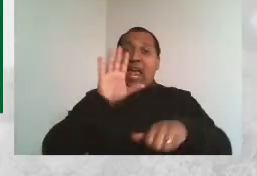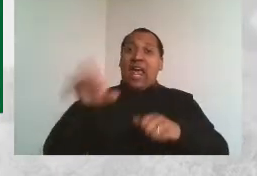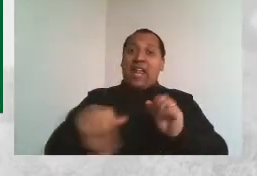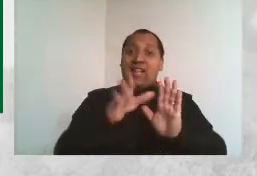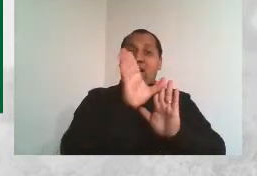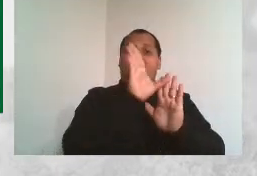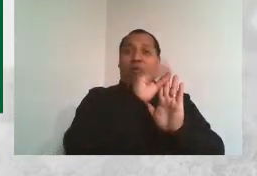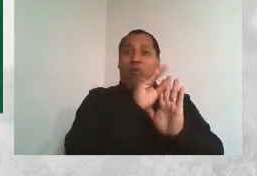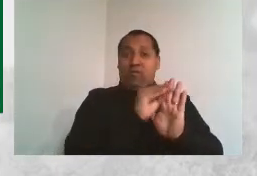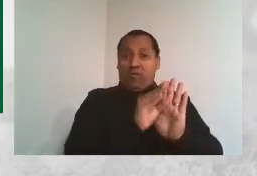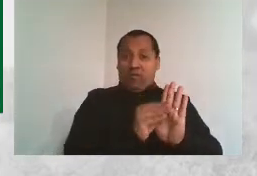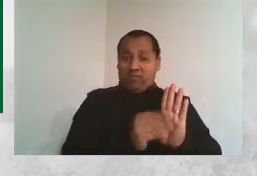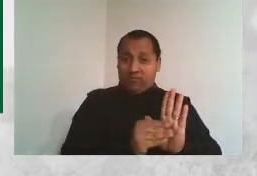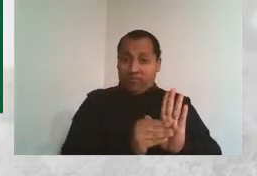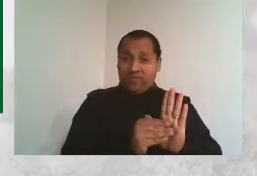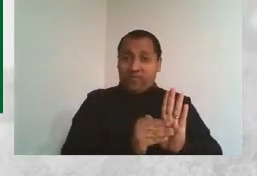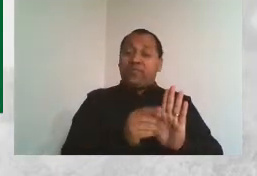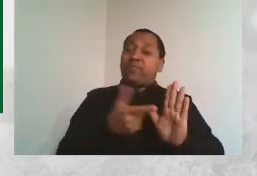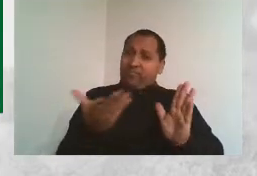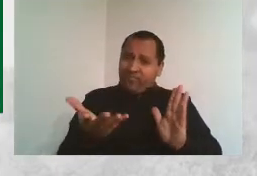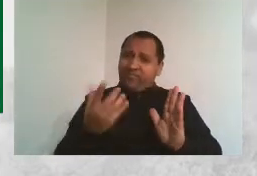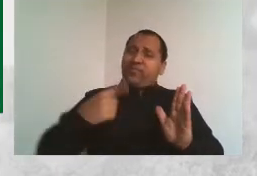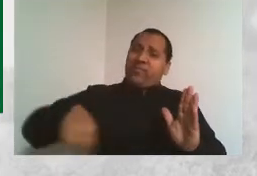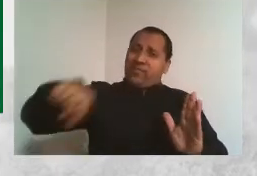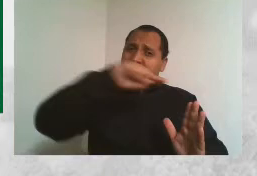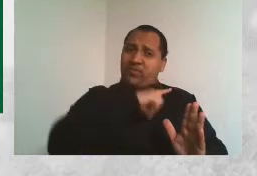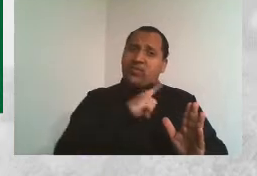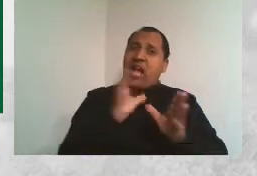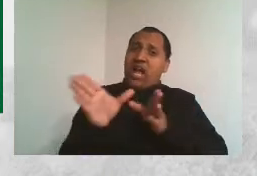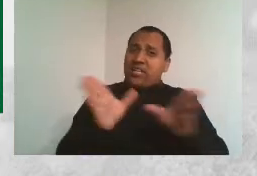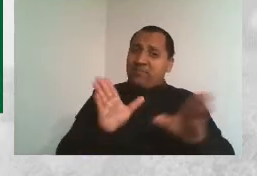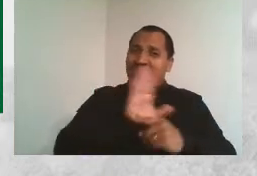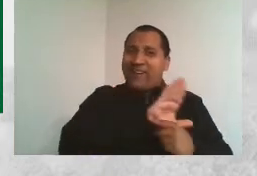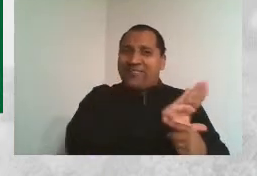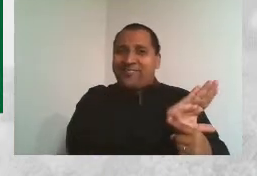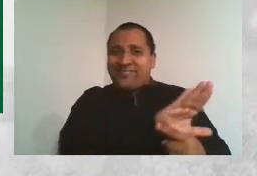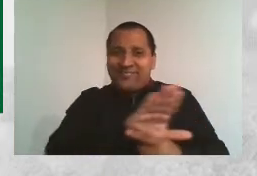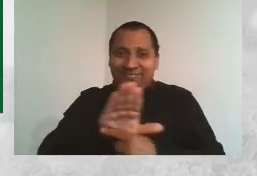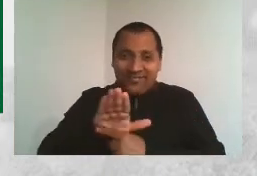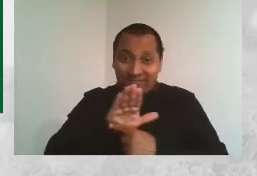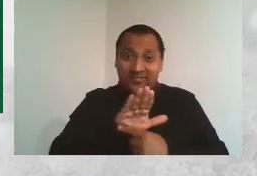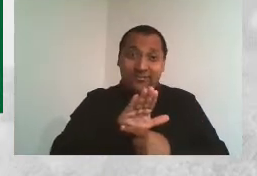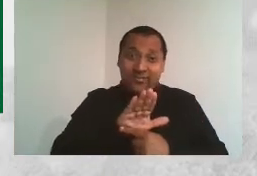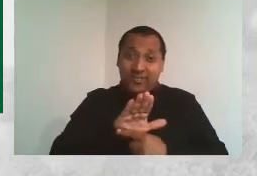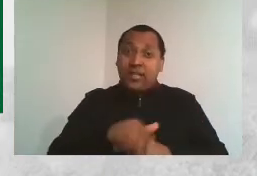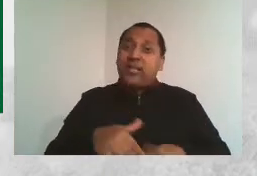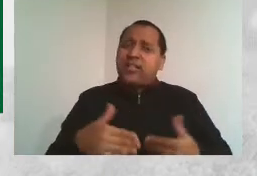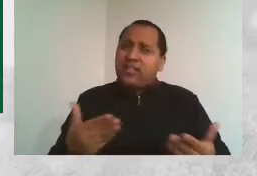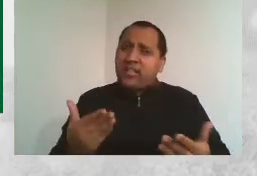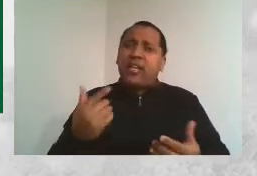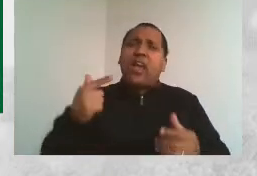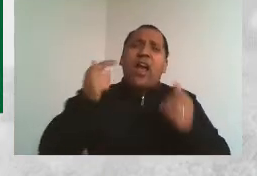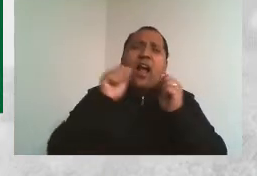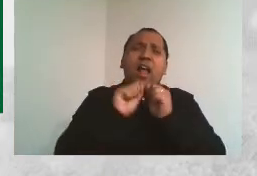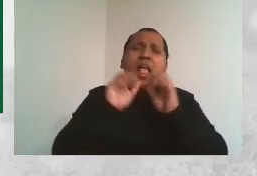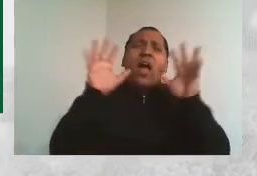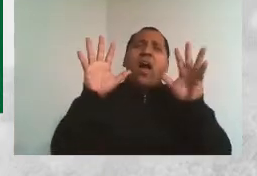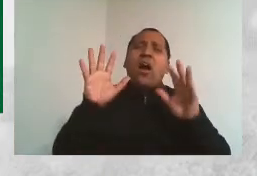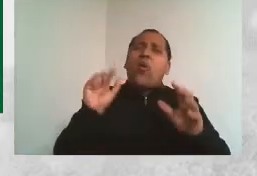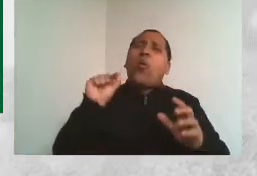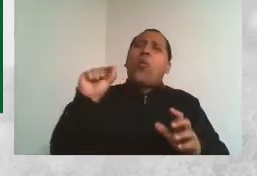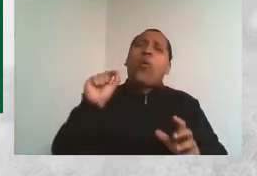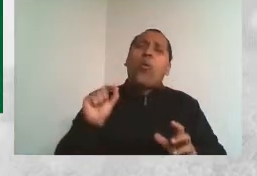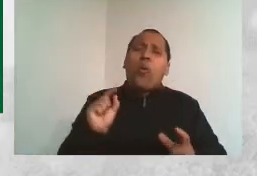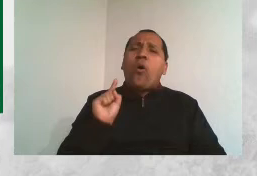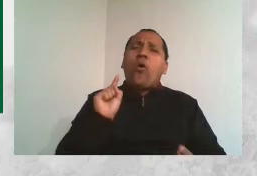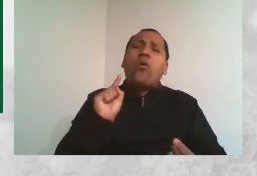sendo produzido, ele também seja acessível. E que também deixa muito claro que essa é